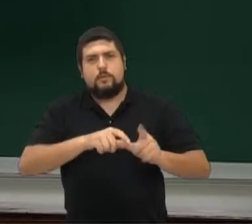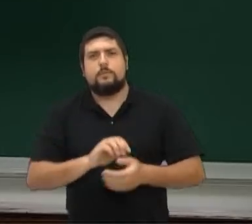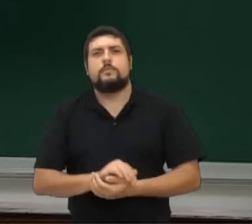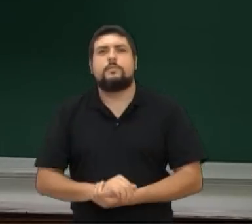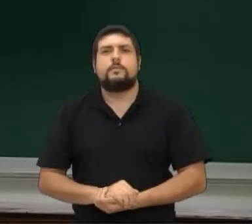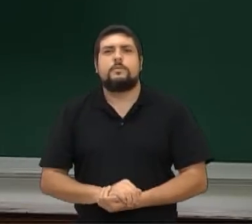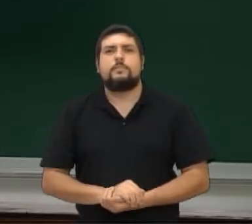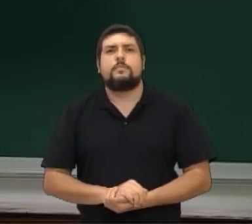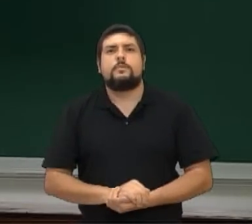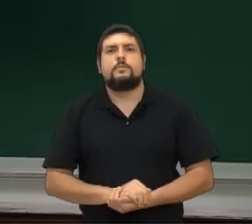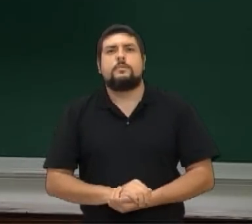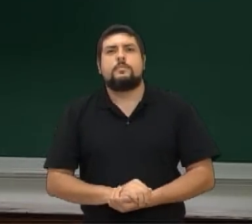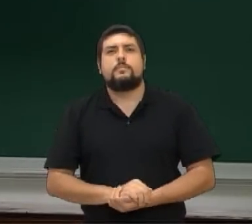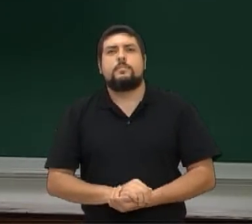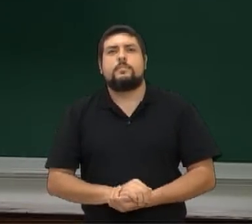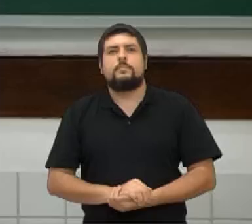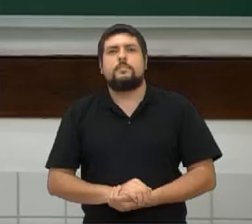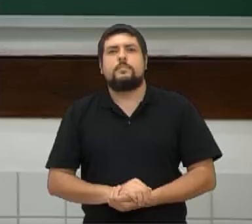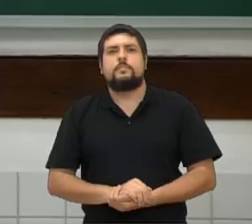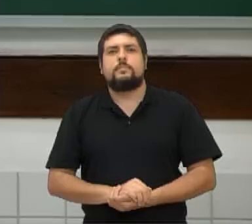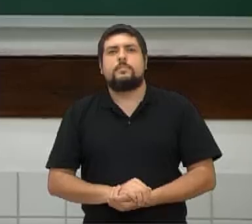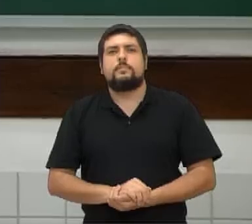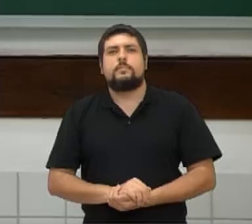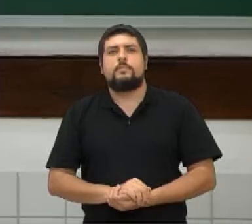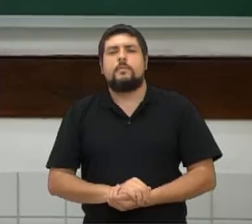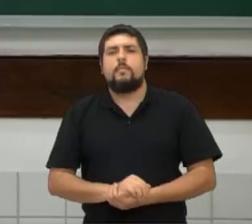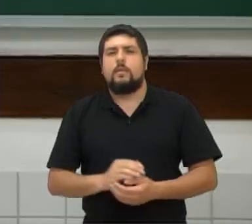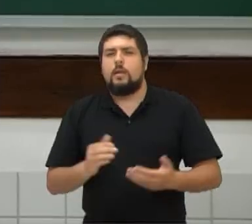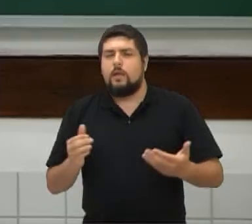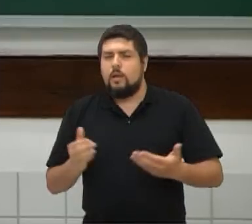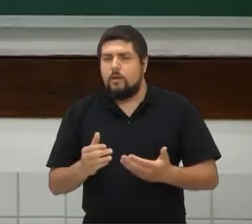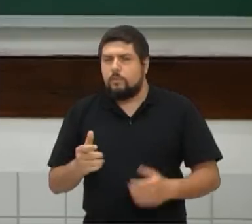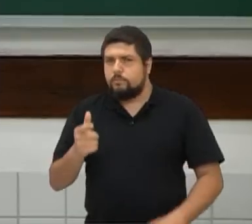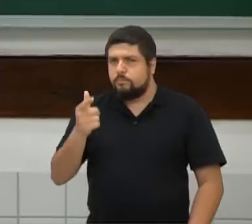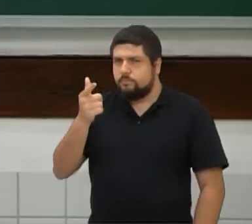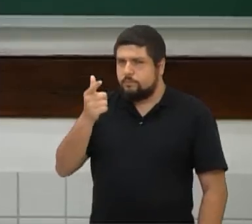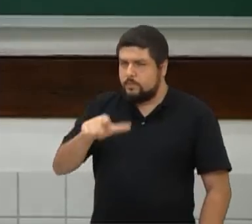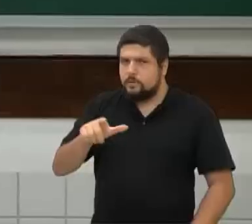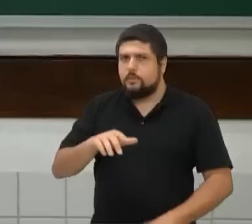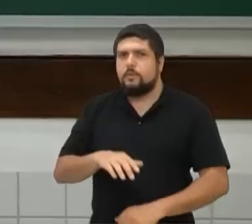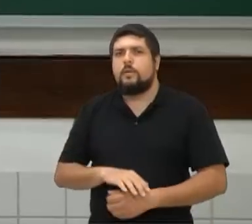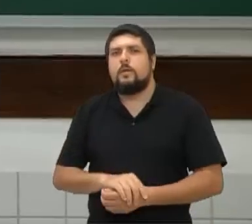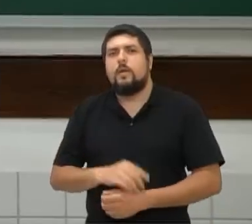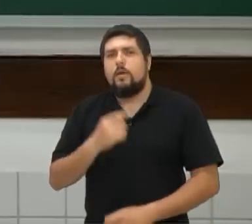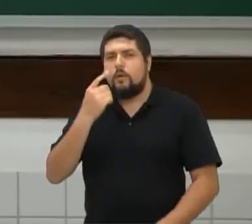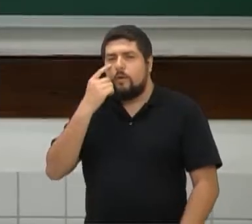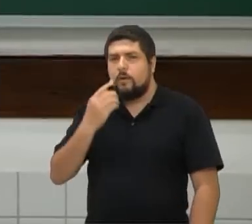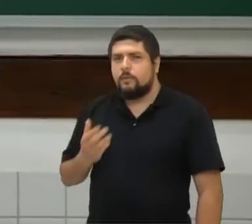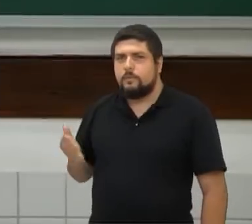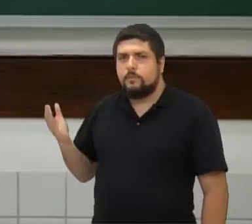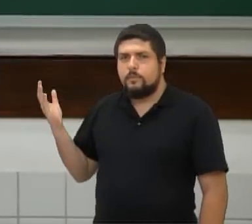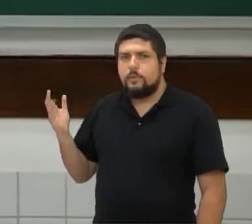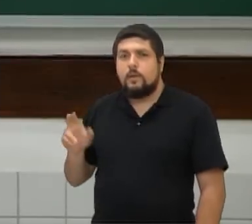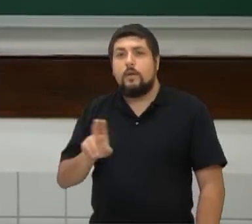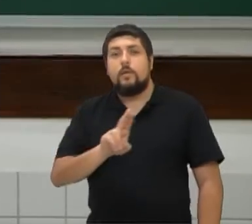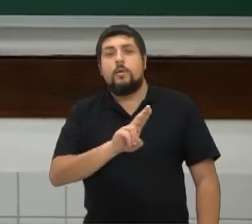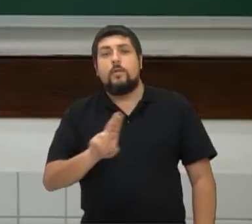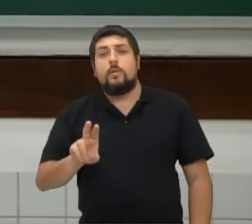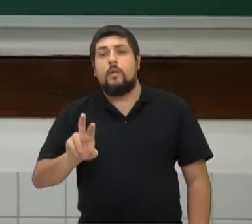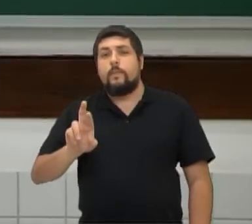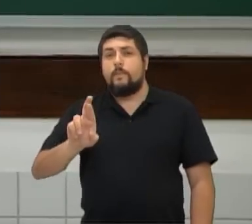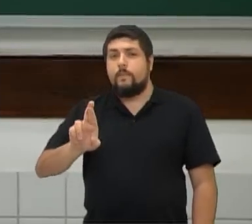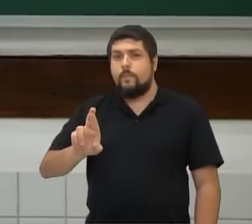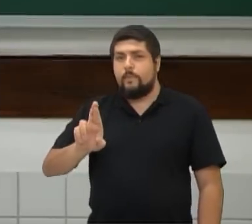Ok? Agora, então, nós temos mais um ângulo, ok? Que é o ângulo reto. Olha lá,